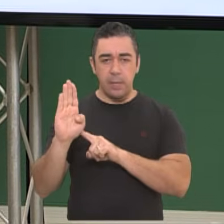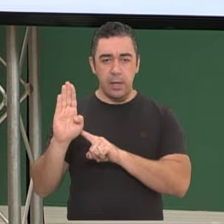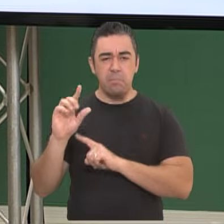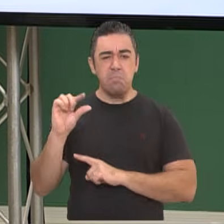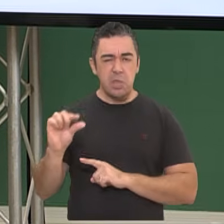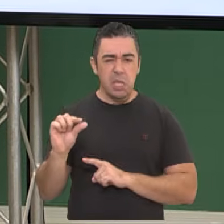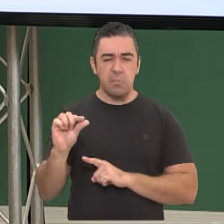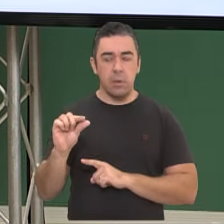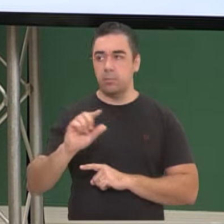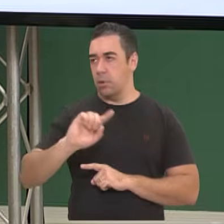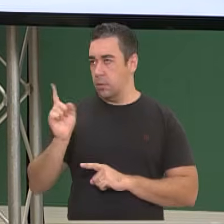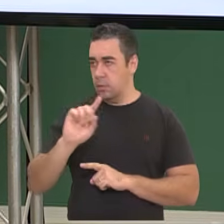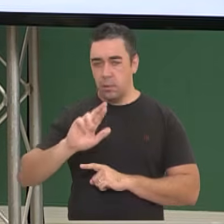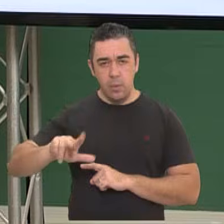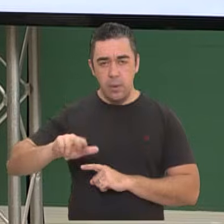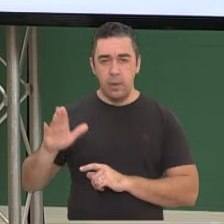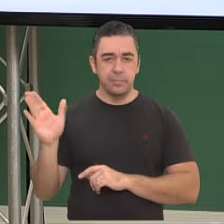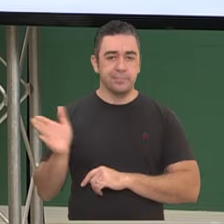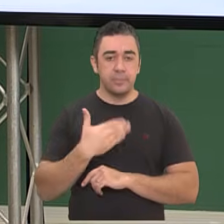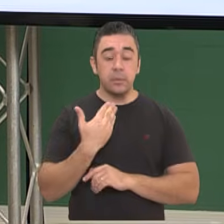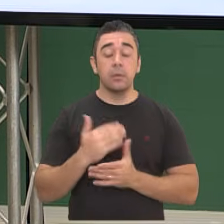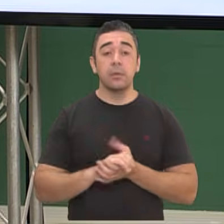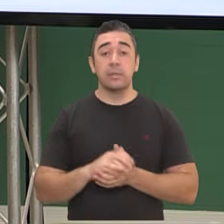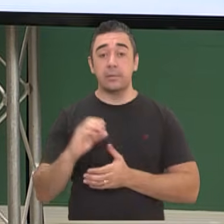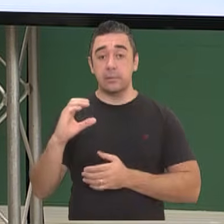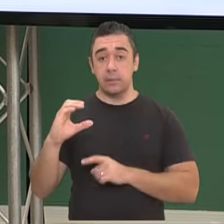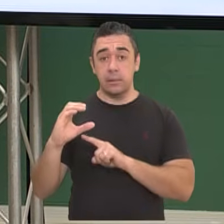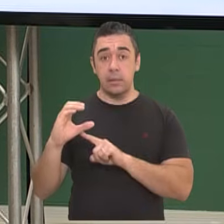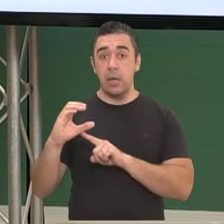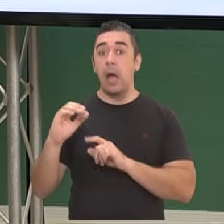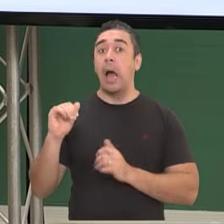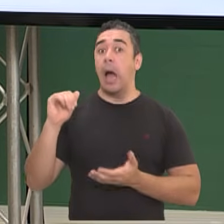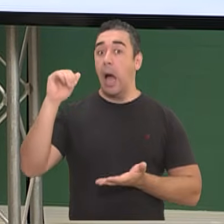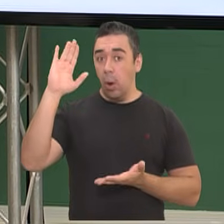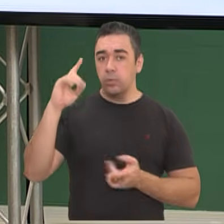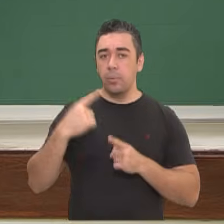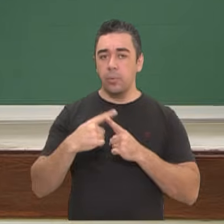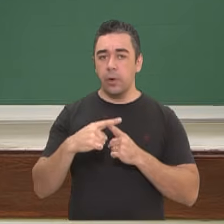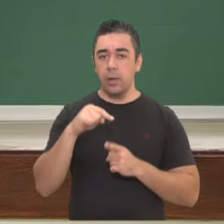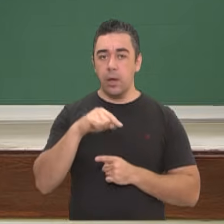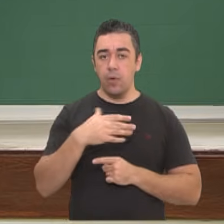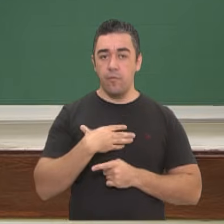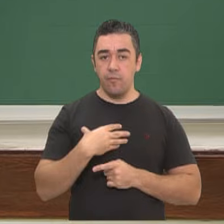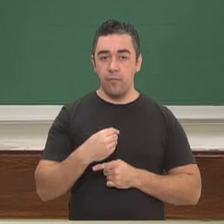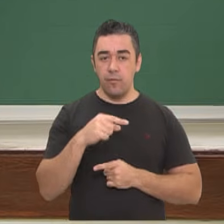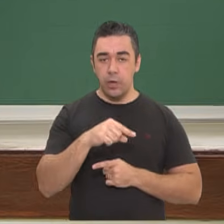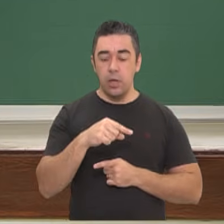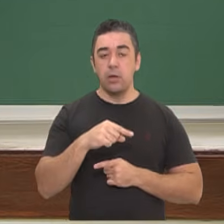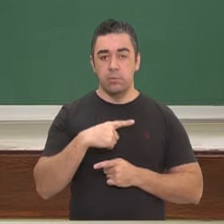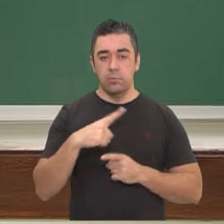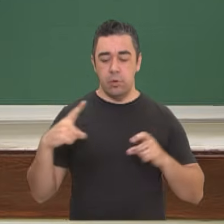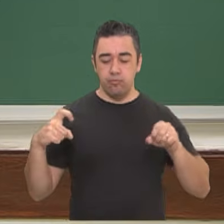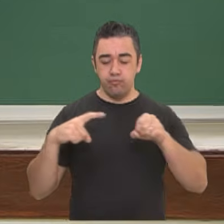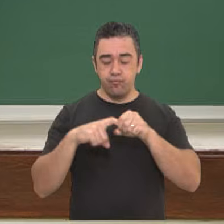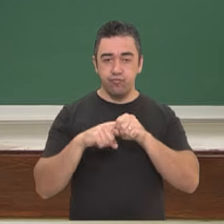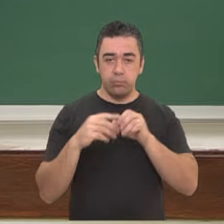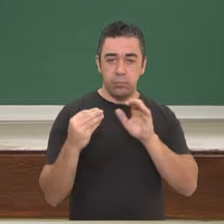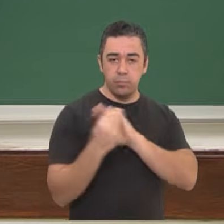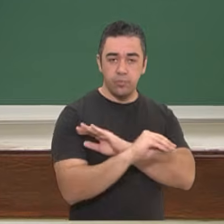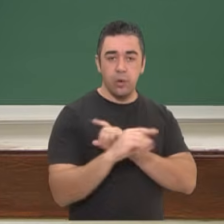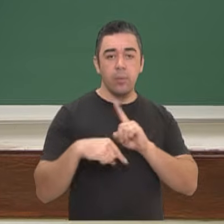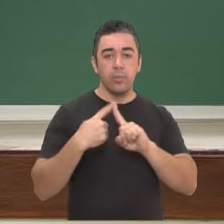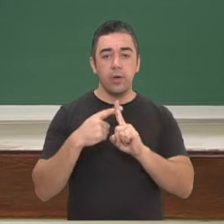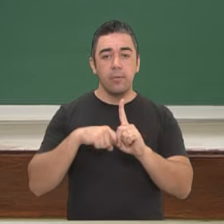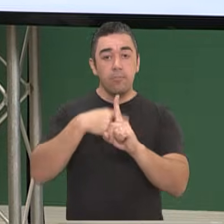mínima? Não é. Então, não vamos nem terminar de ler. Letra C, alta, já que o bebê de proveta, com absoluta certeza, será